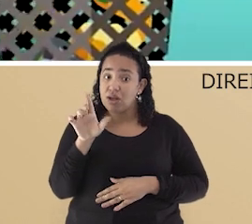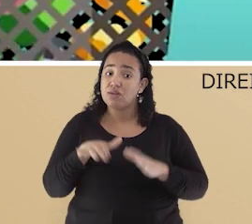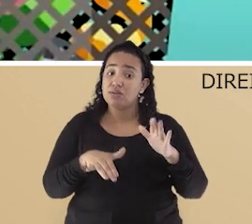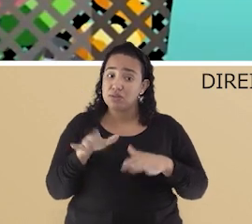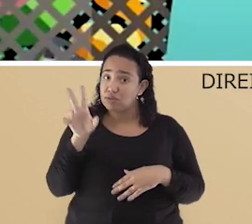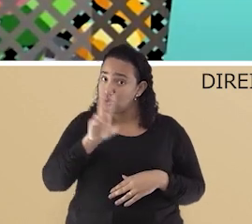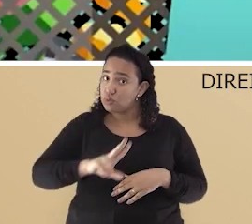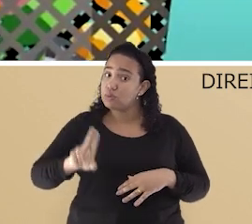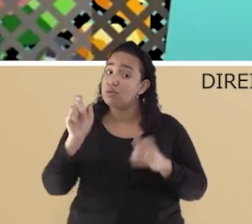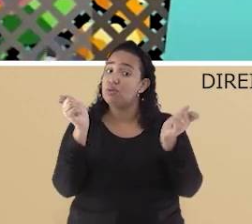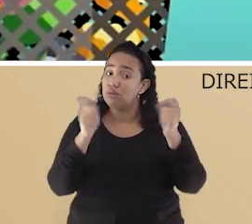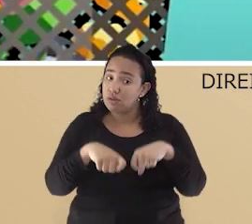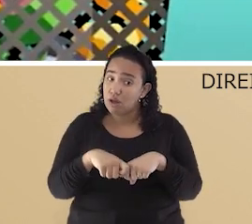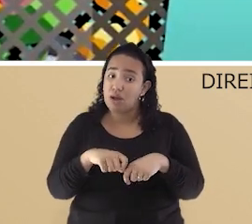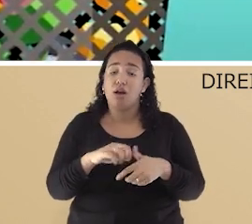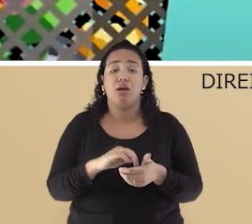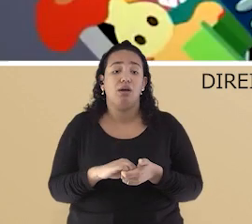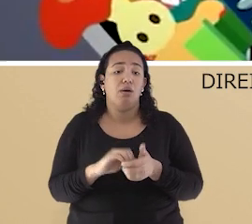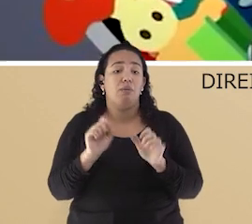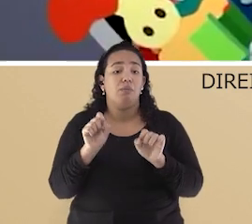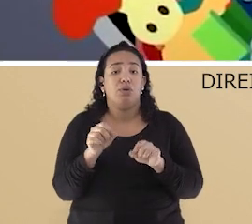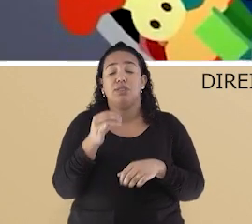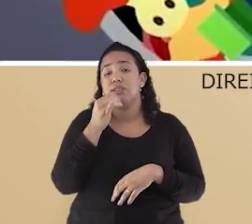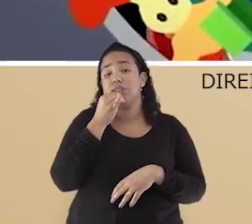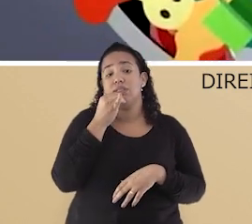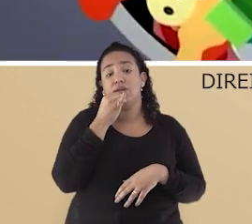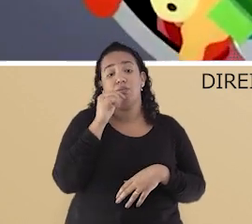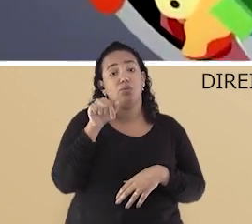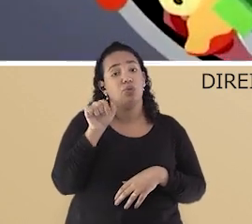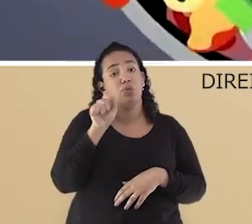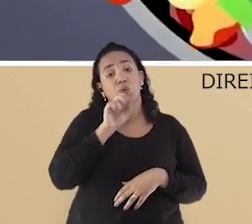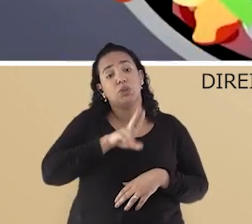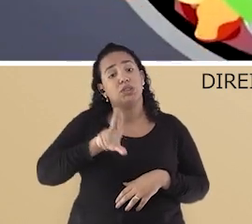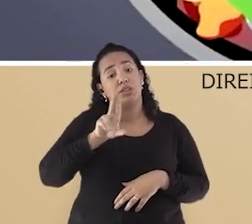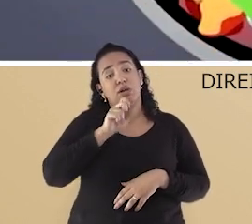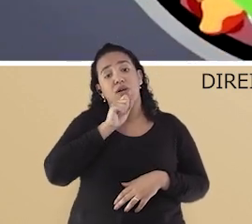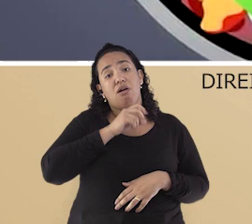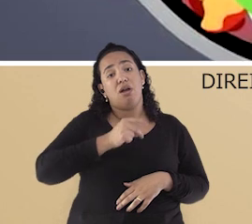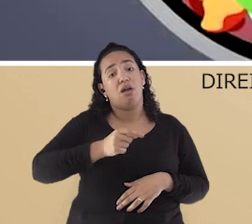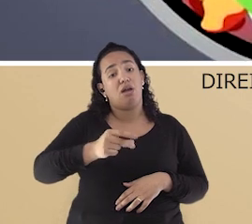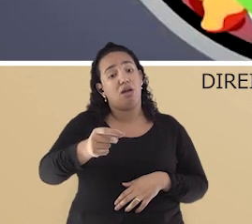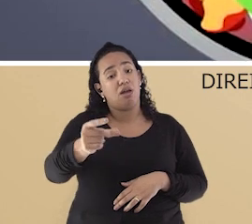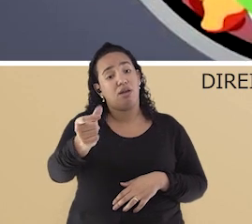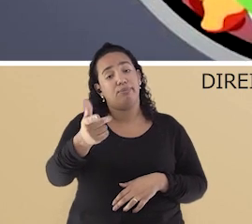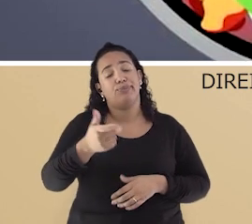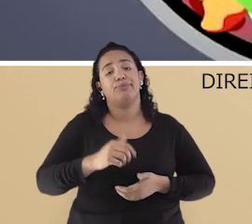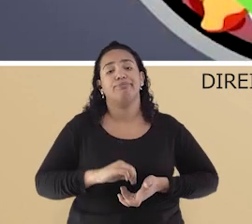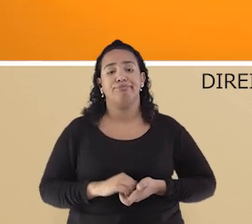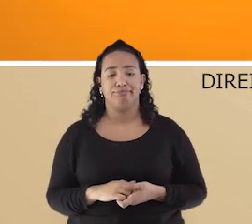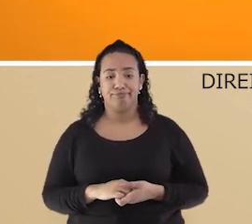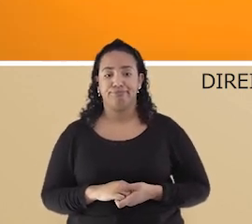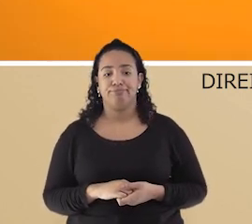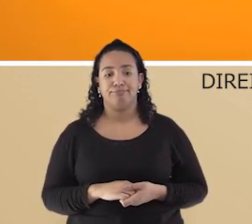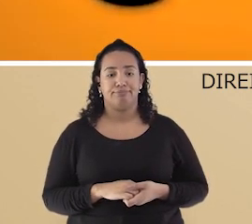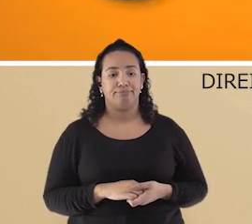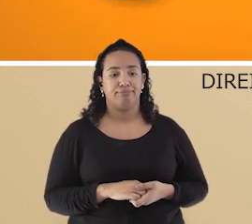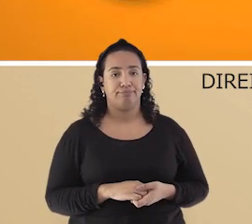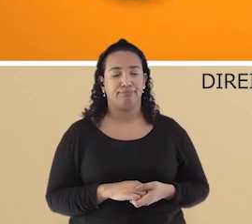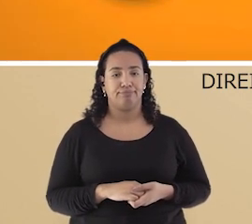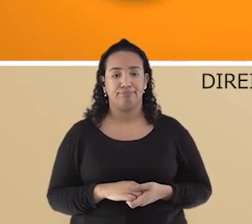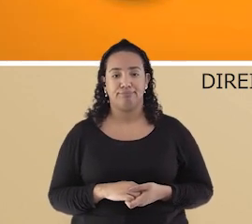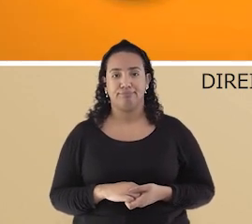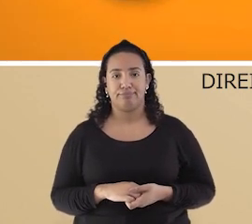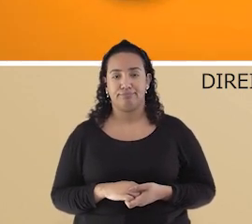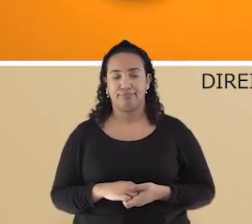ele funciona bem e está em bom estado. Poderia ser usado por muito mais tempo em vez de virar lixo eletrônico.